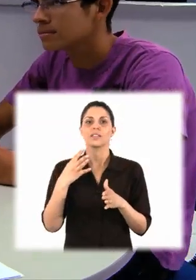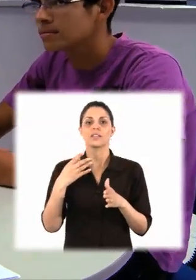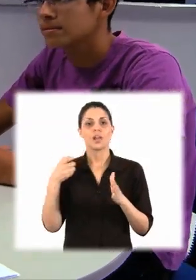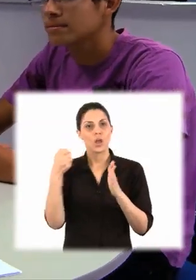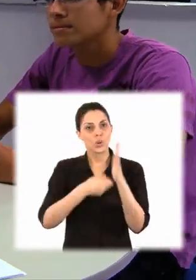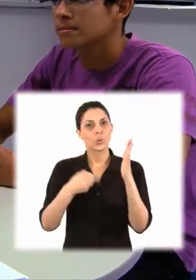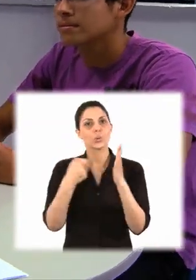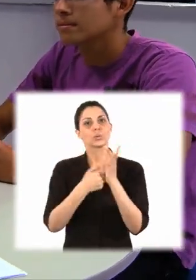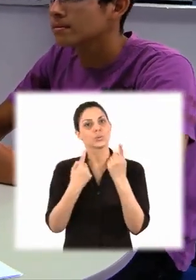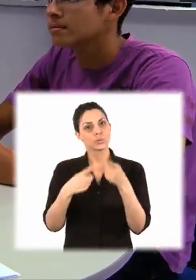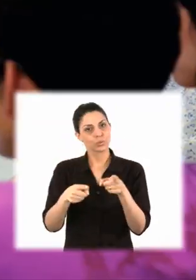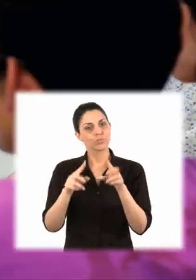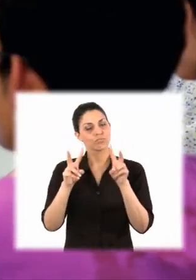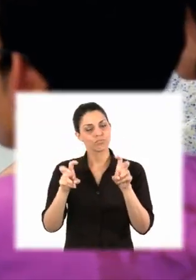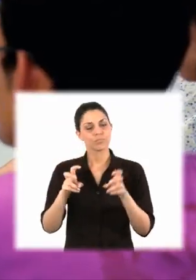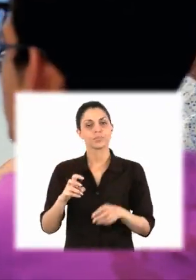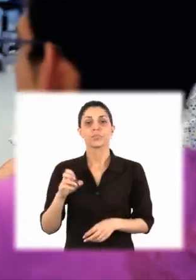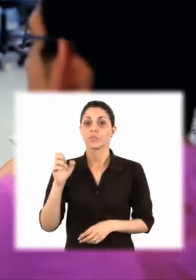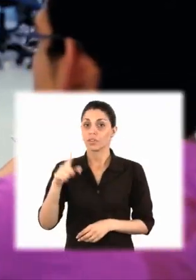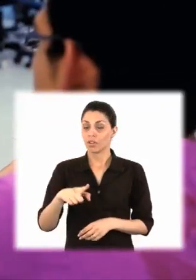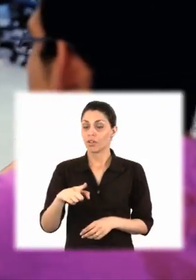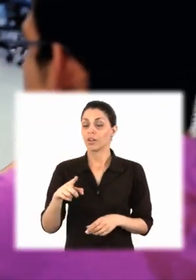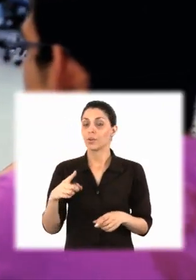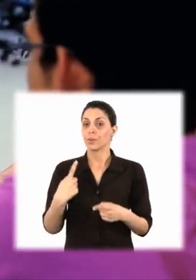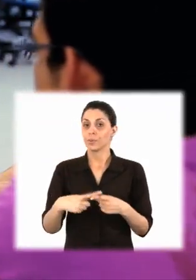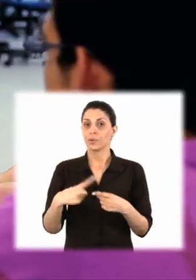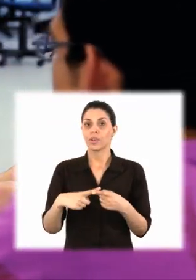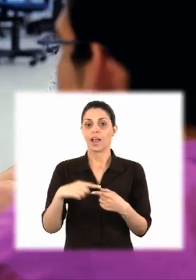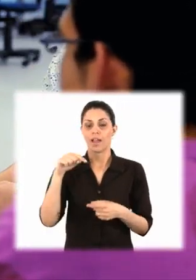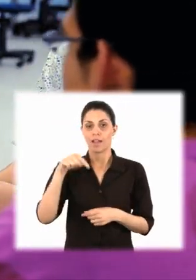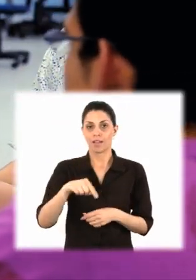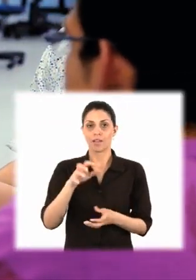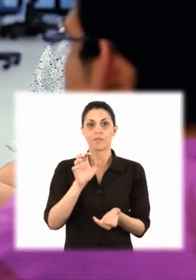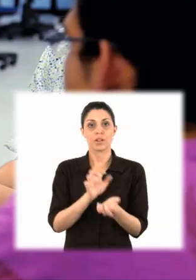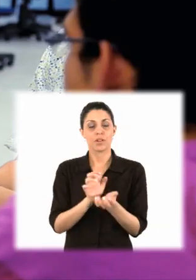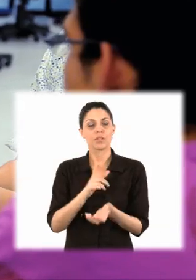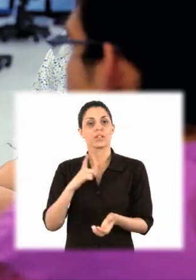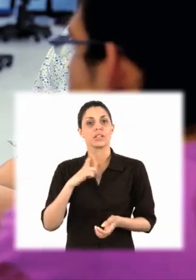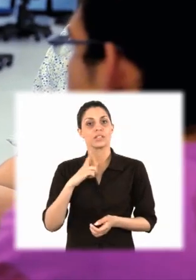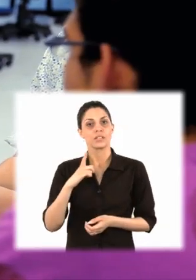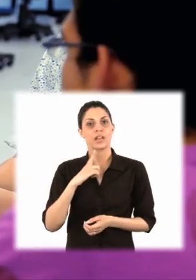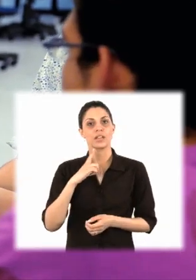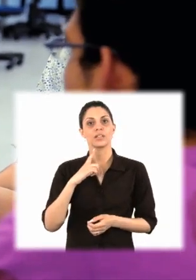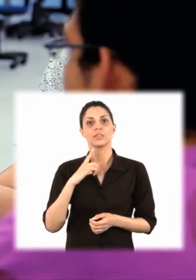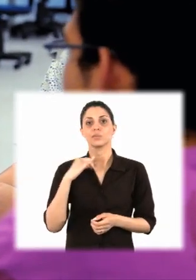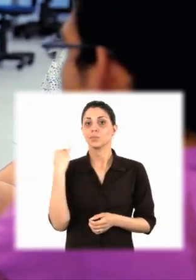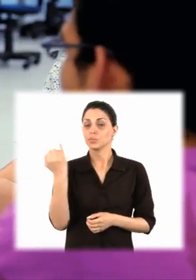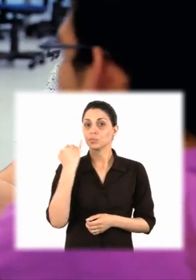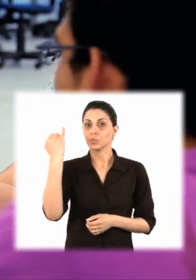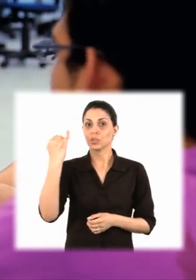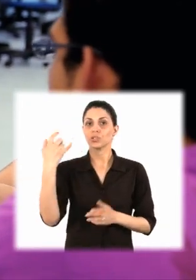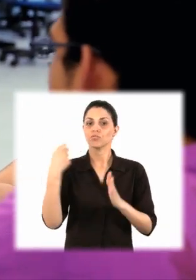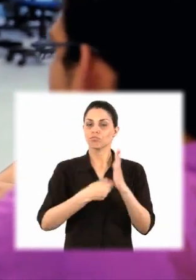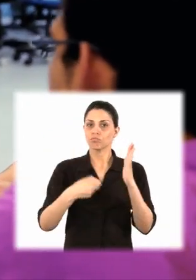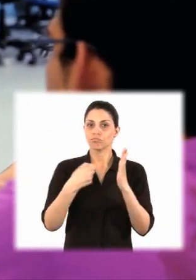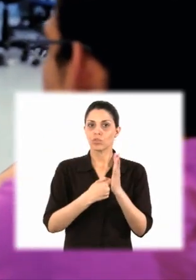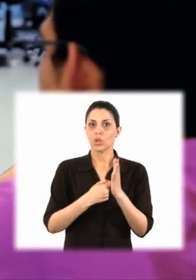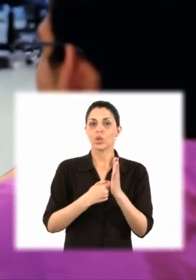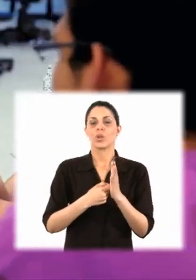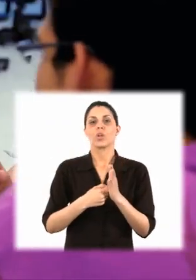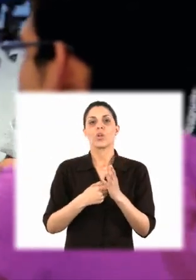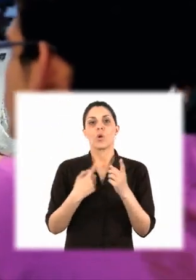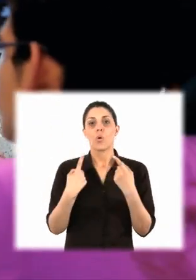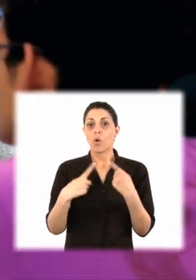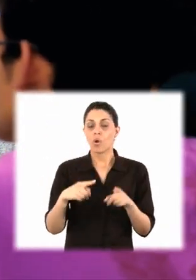para lutar contra isso, né? Há 2 anos atrás nós criamos aqui em Pernambuco um movimento educacional denominado Confraria da